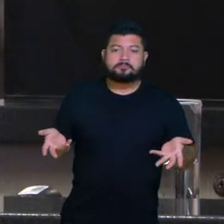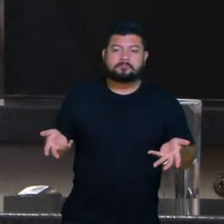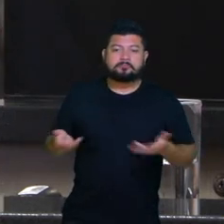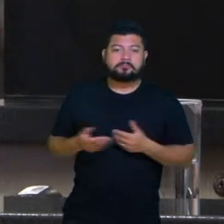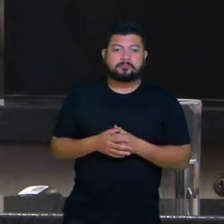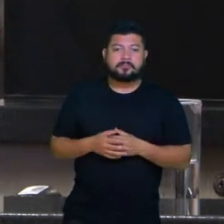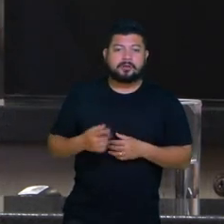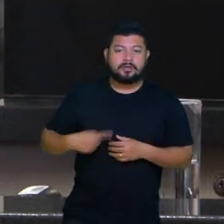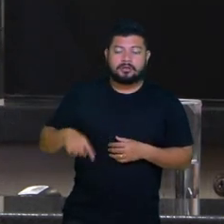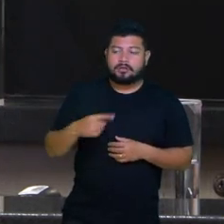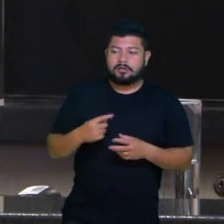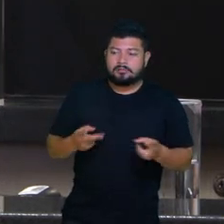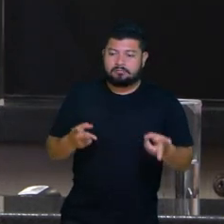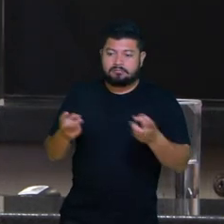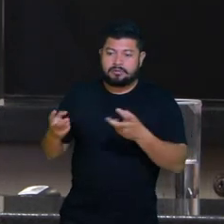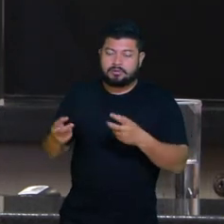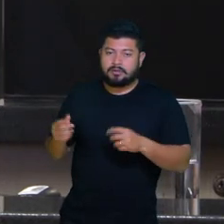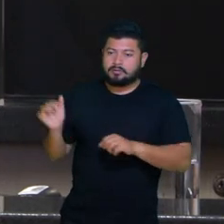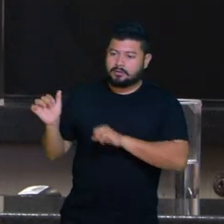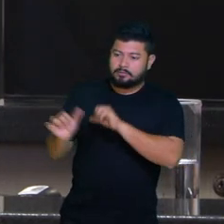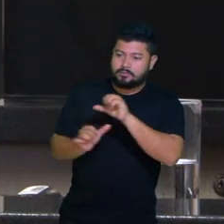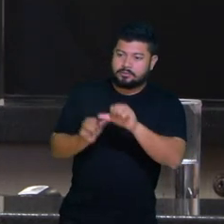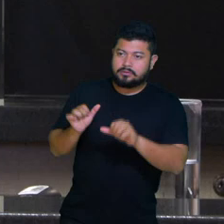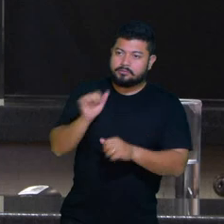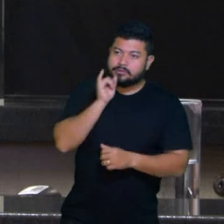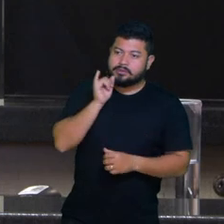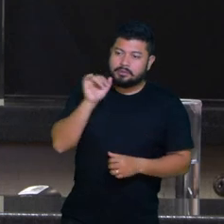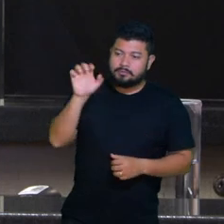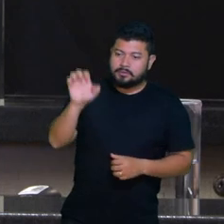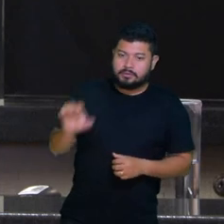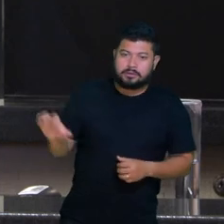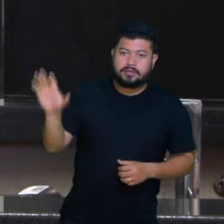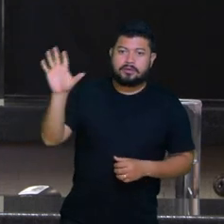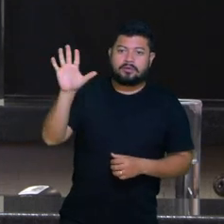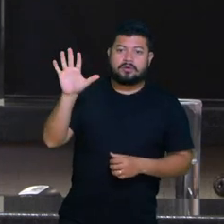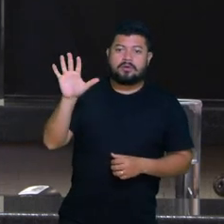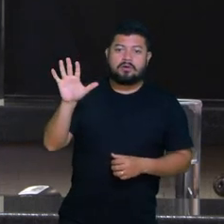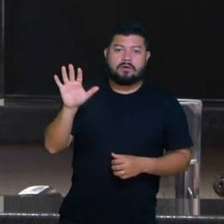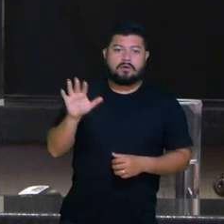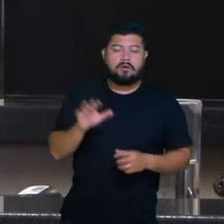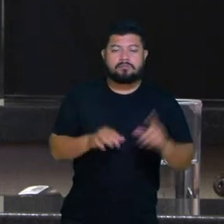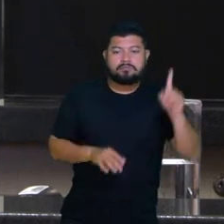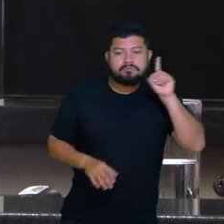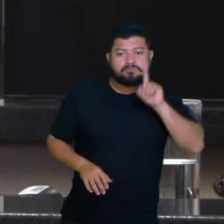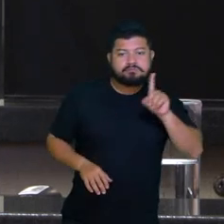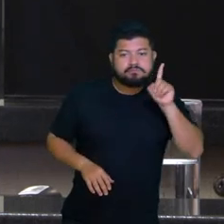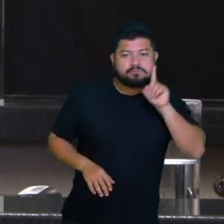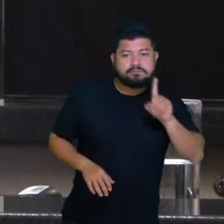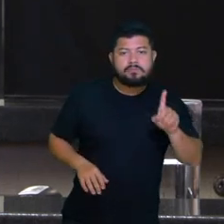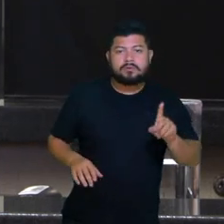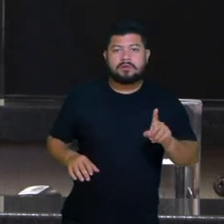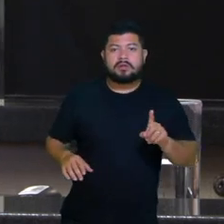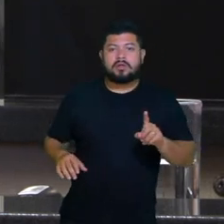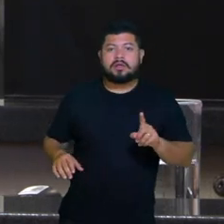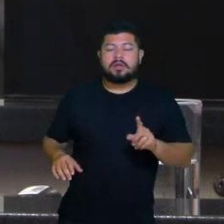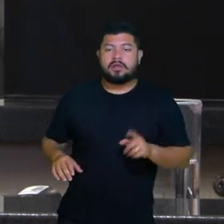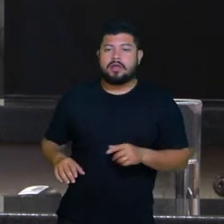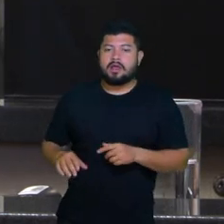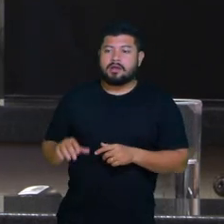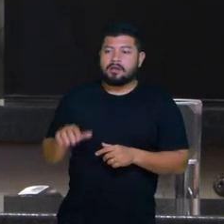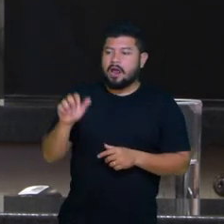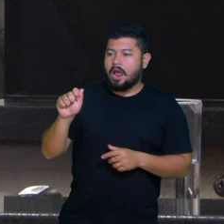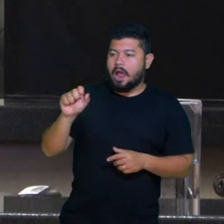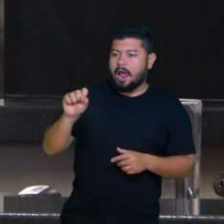percebe nas reformas né na Europa né nos Estados Unidos né na Ásia a